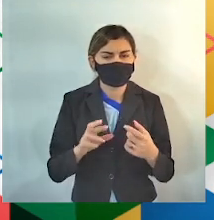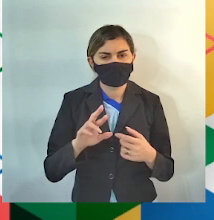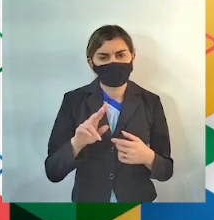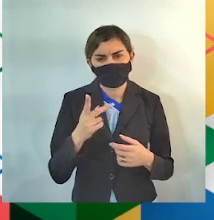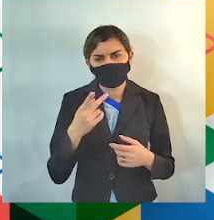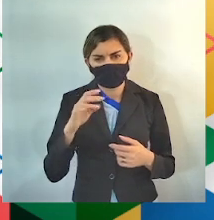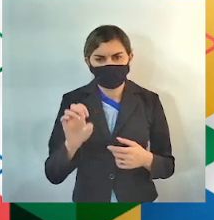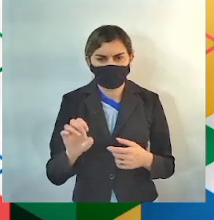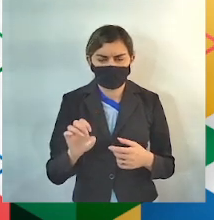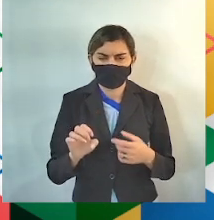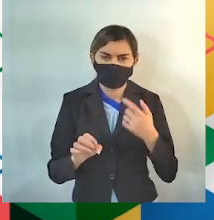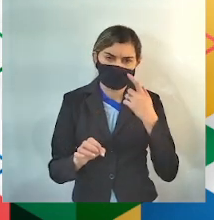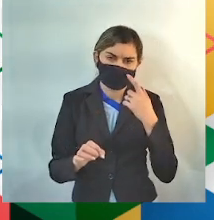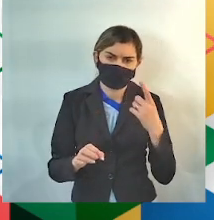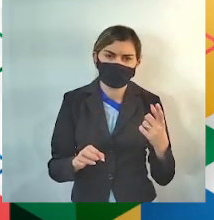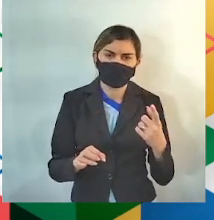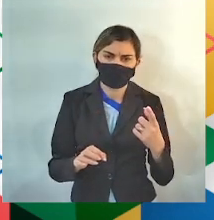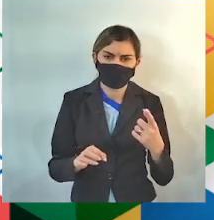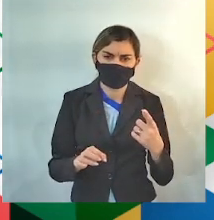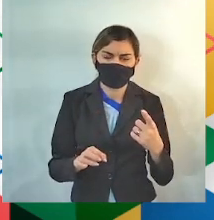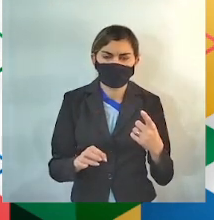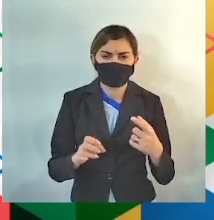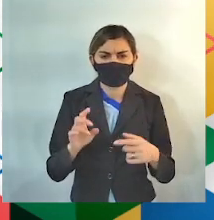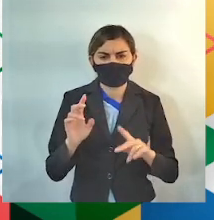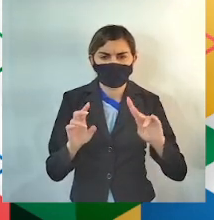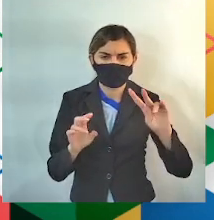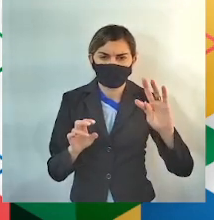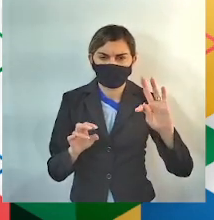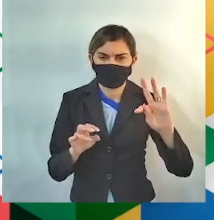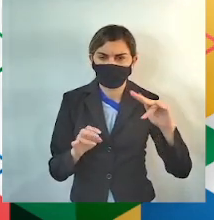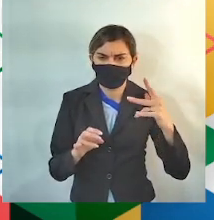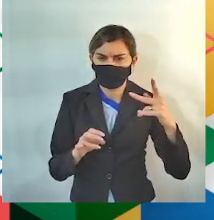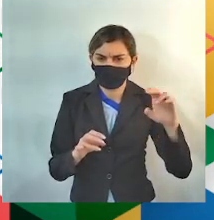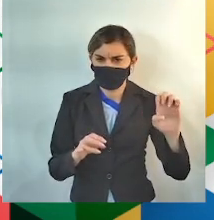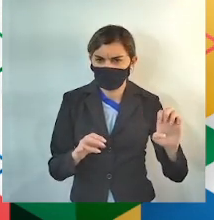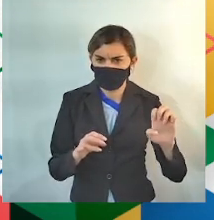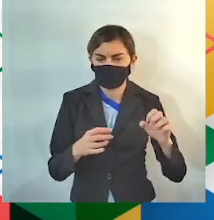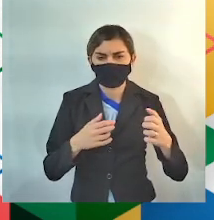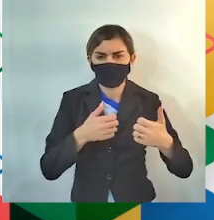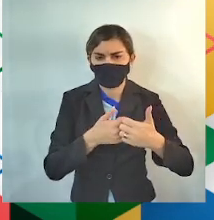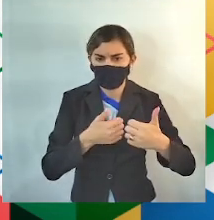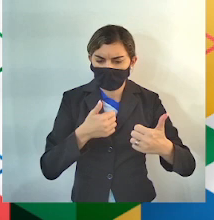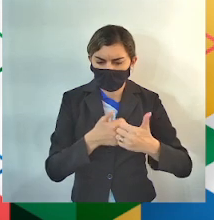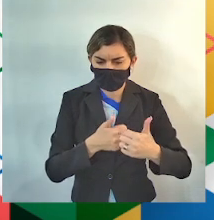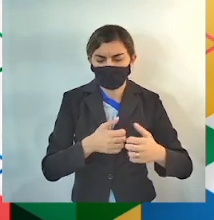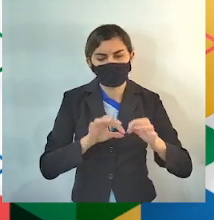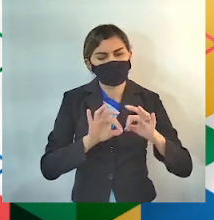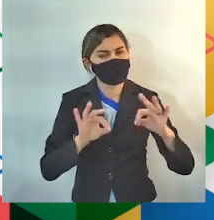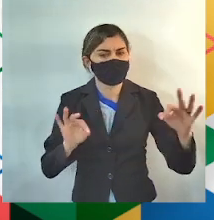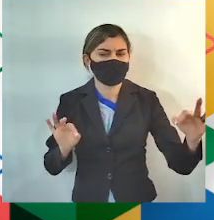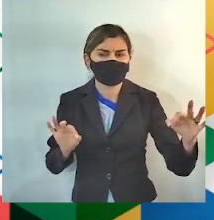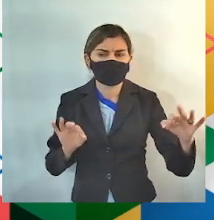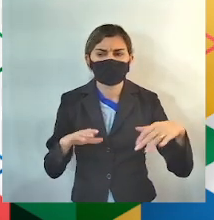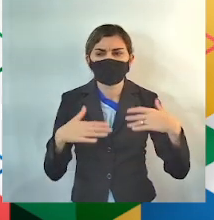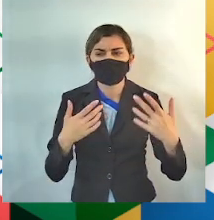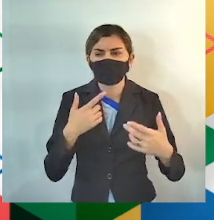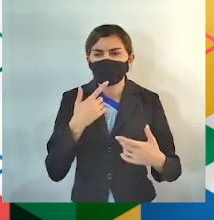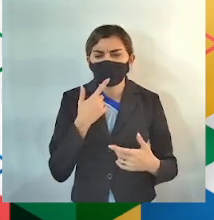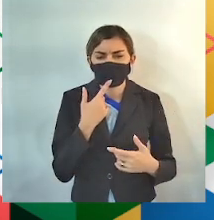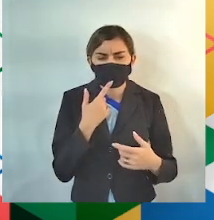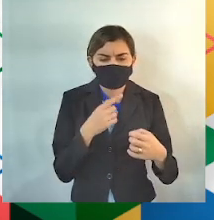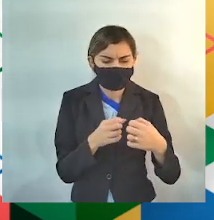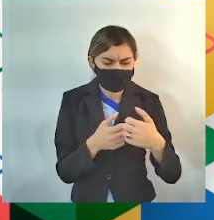Here e there. Here aqui, there lá. Então, para perto e para longe. Quando o objeto